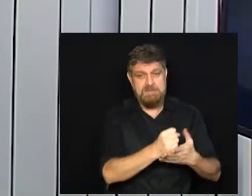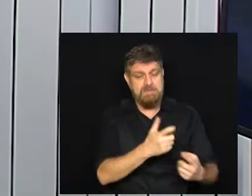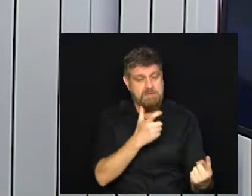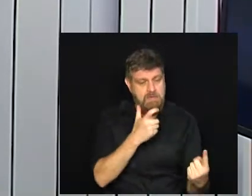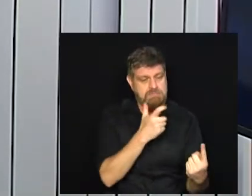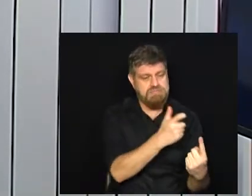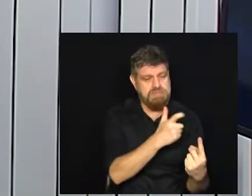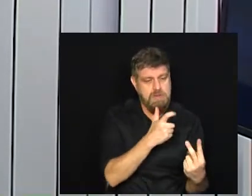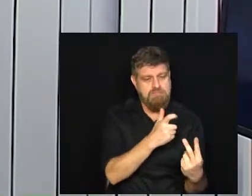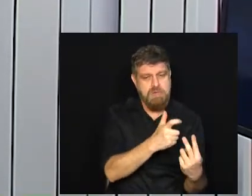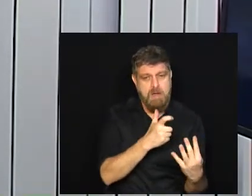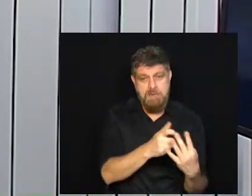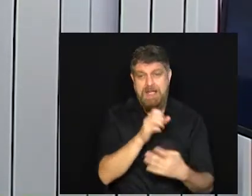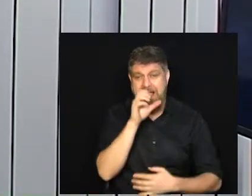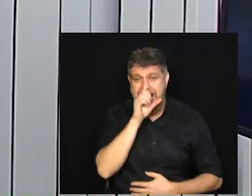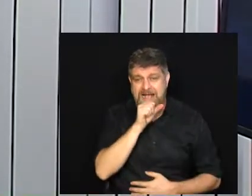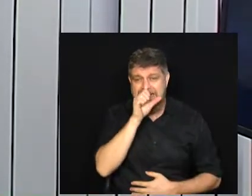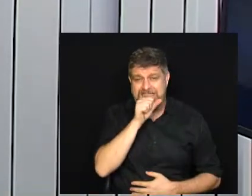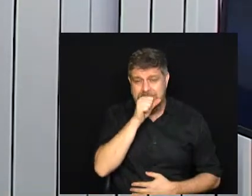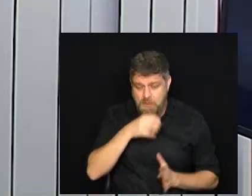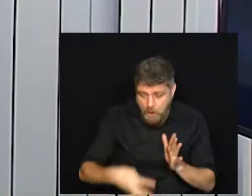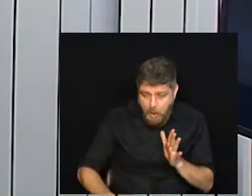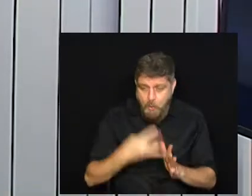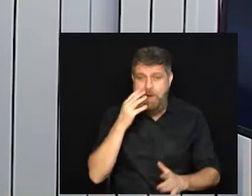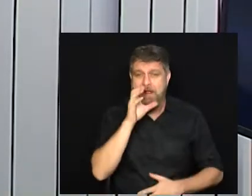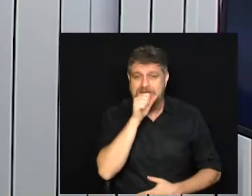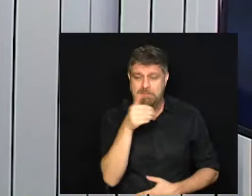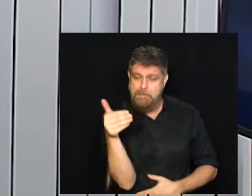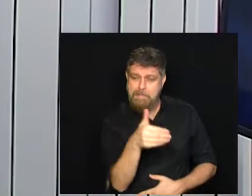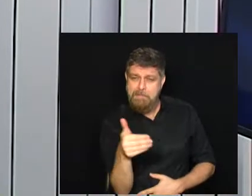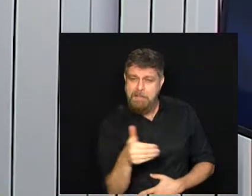vacinação. E no sábado, no quarto dia D,